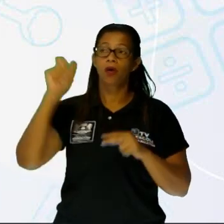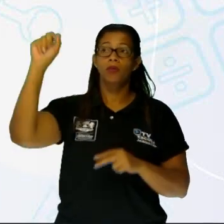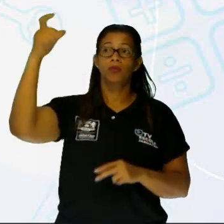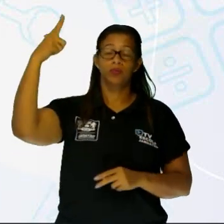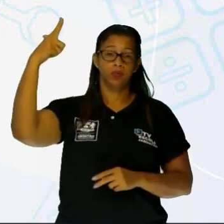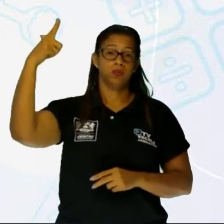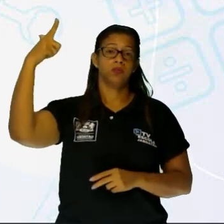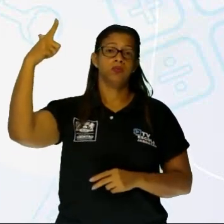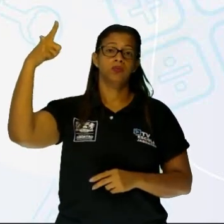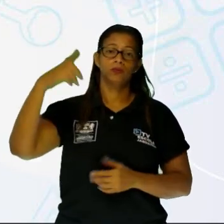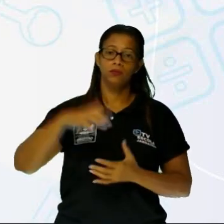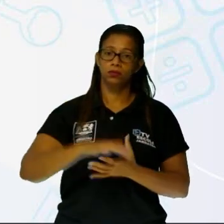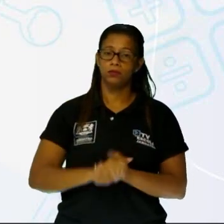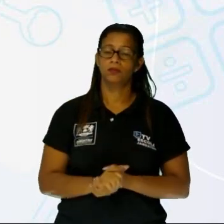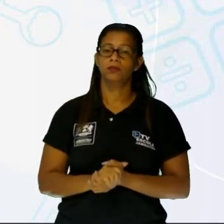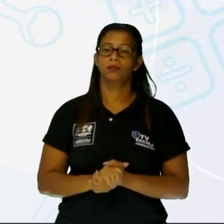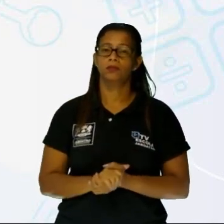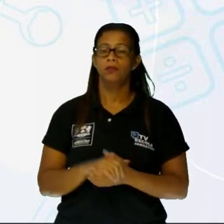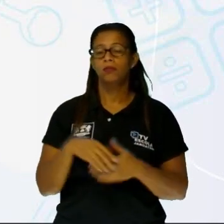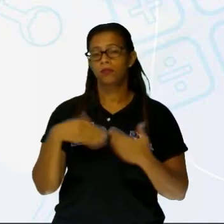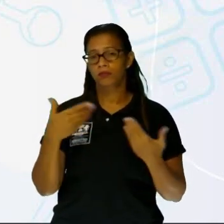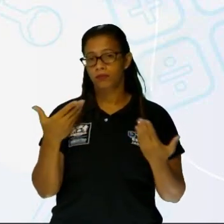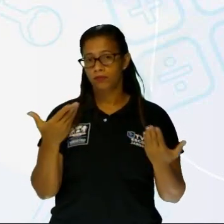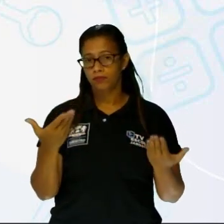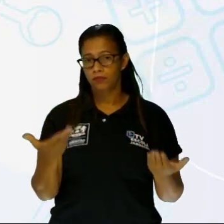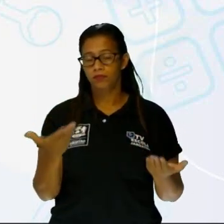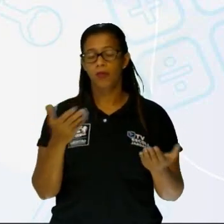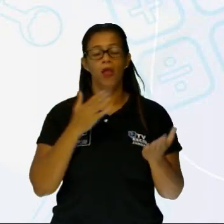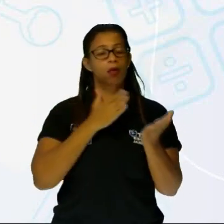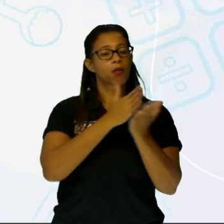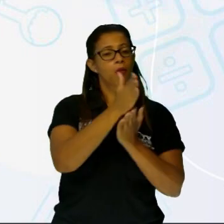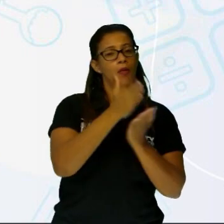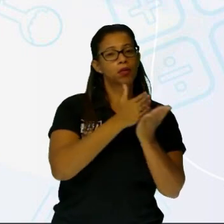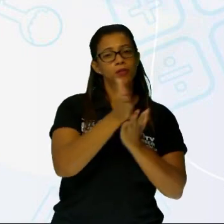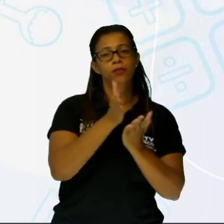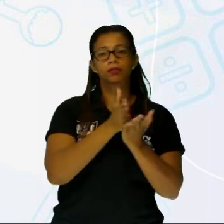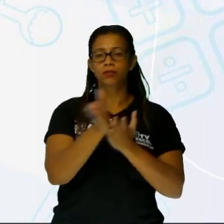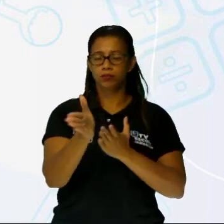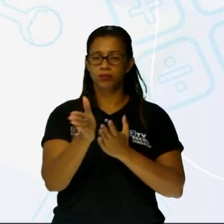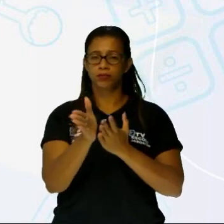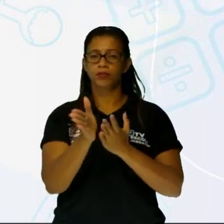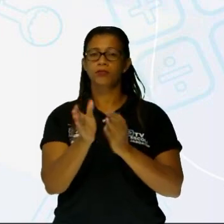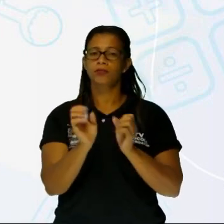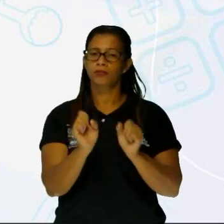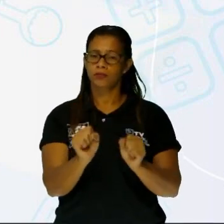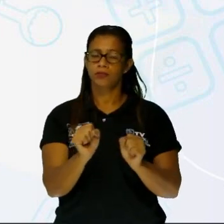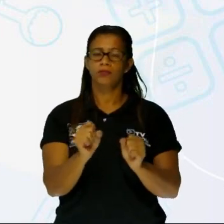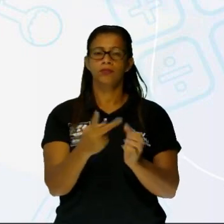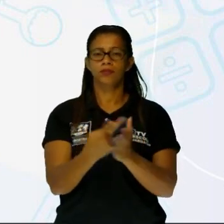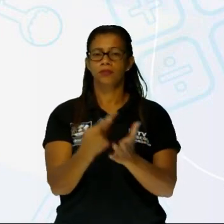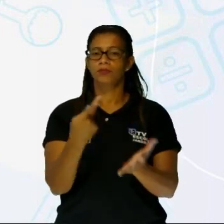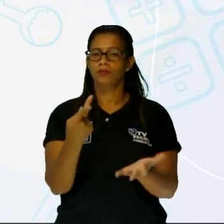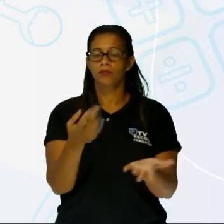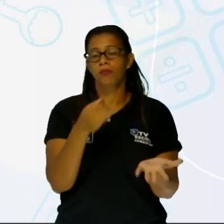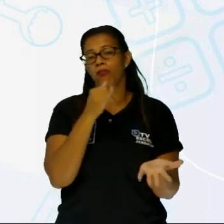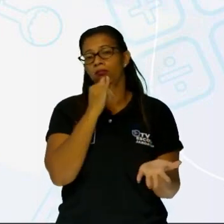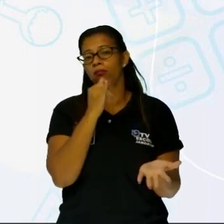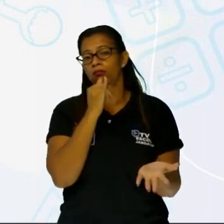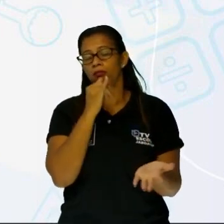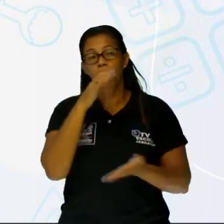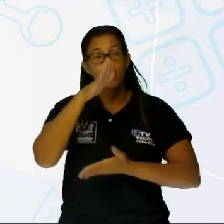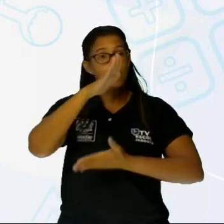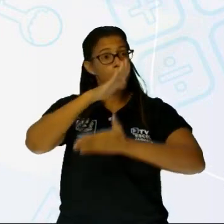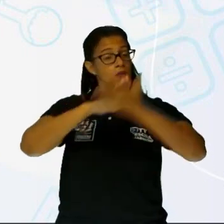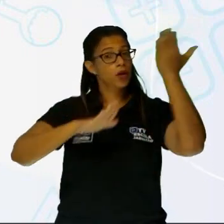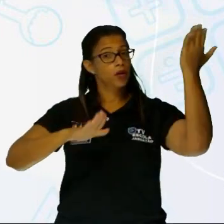Essa probabilidade também acontece nesse próximo exemplo aqui, ó. Poxa, eu queria viajar para o Japão, queria muito viajar